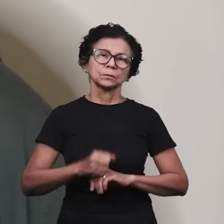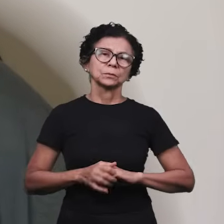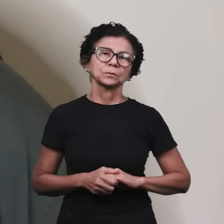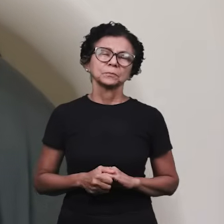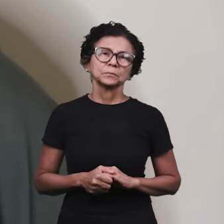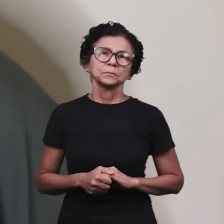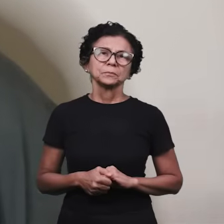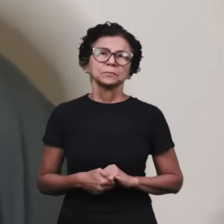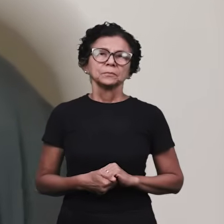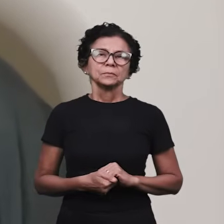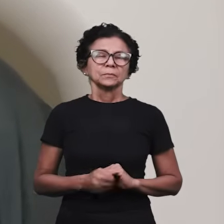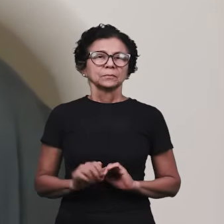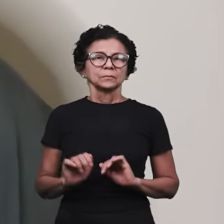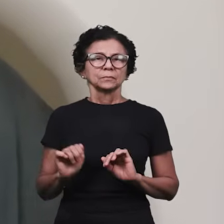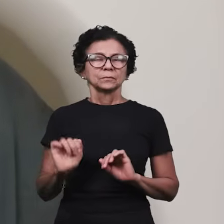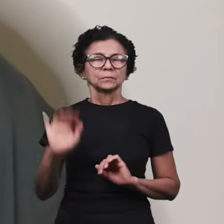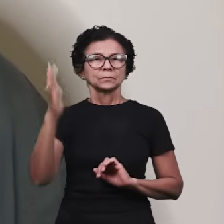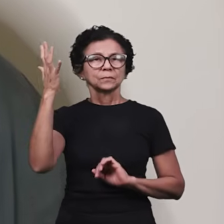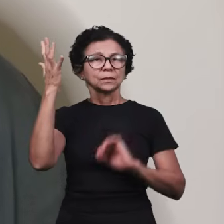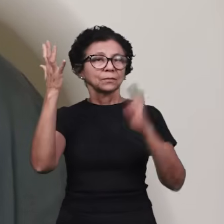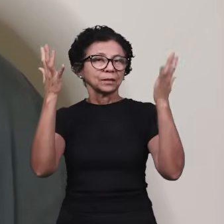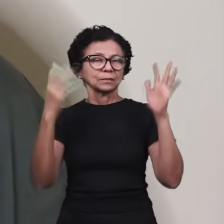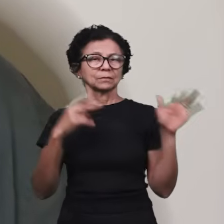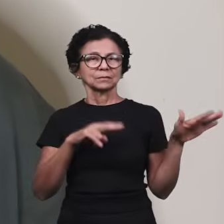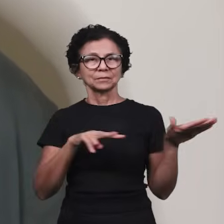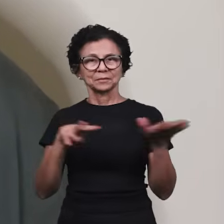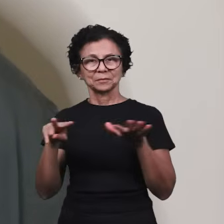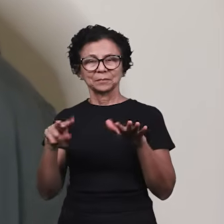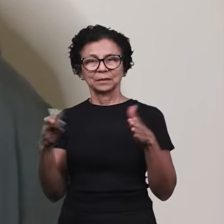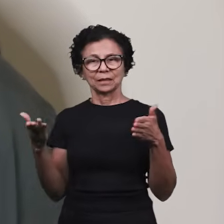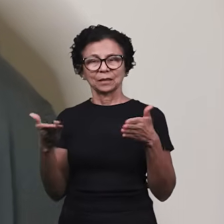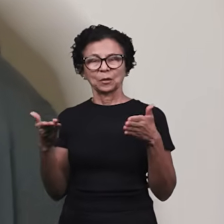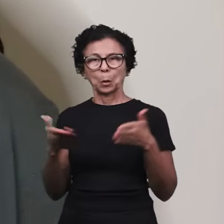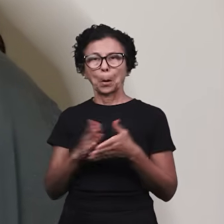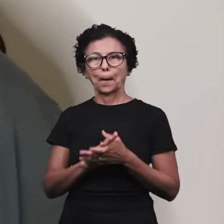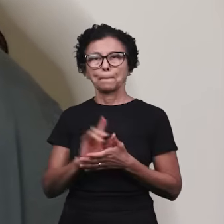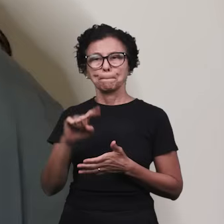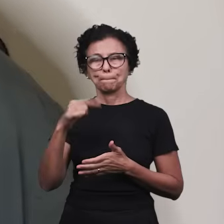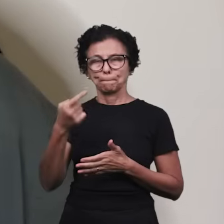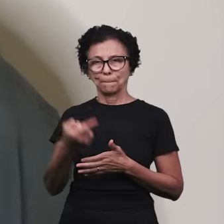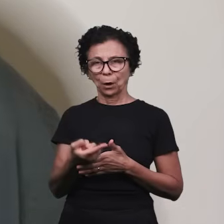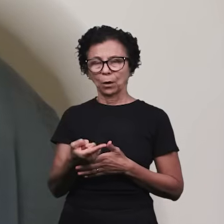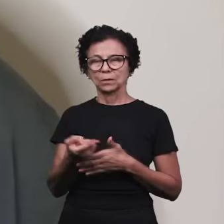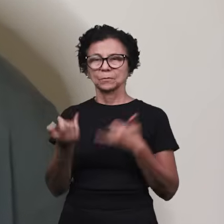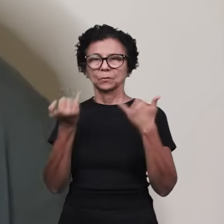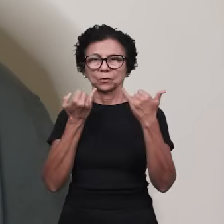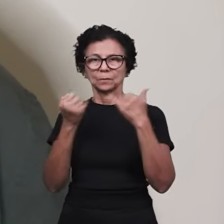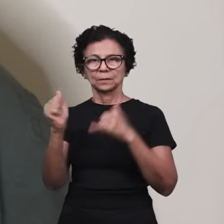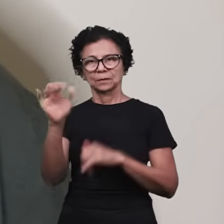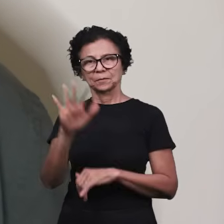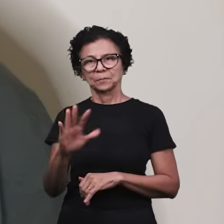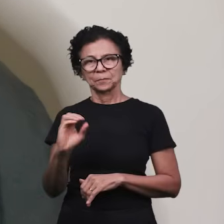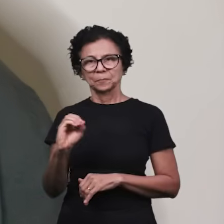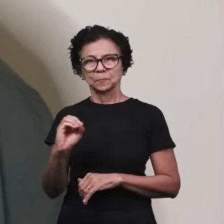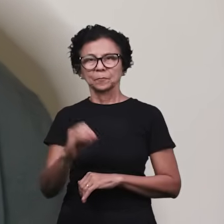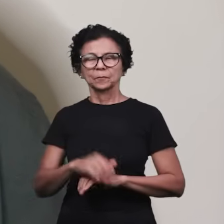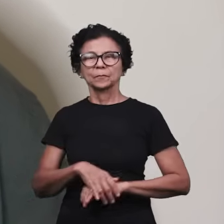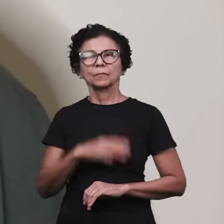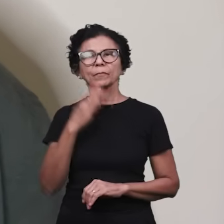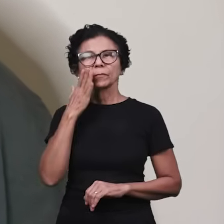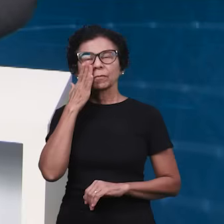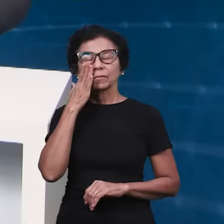Senhor! E estes foram os eventos dessa semana. Voltamos no próximo programa com mais informações diretamente da